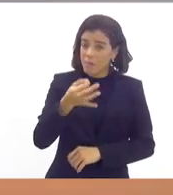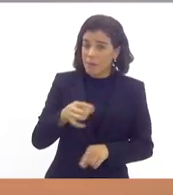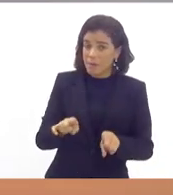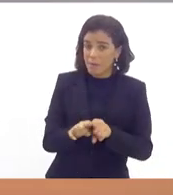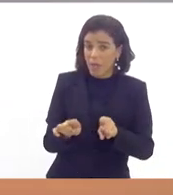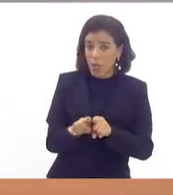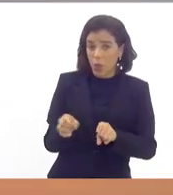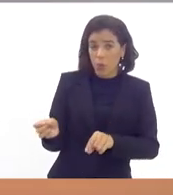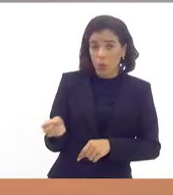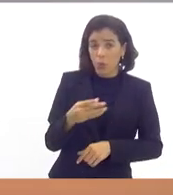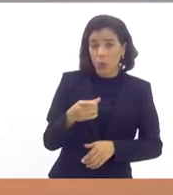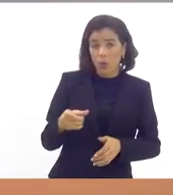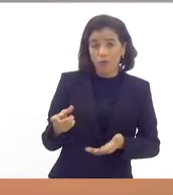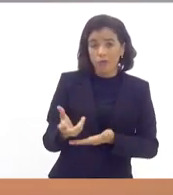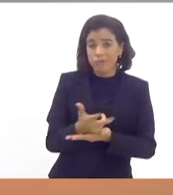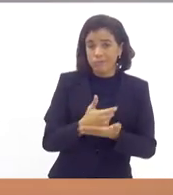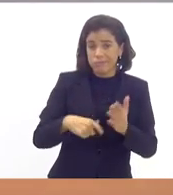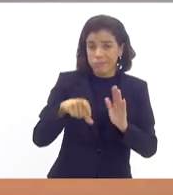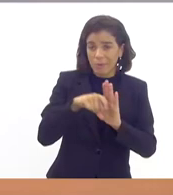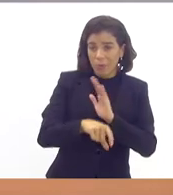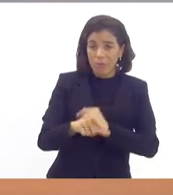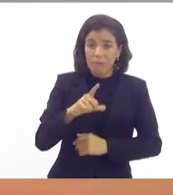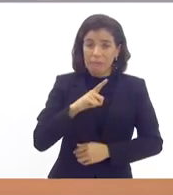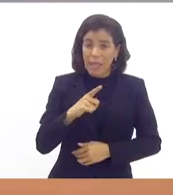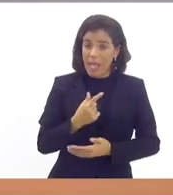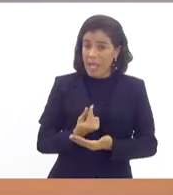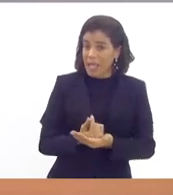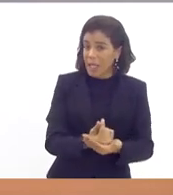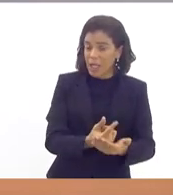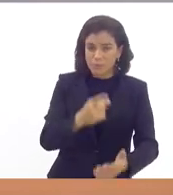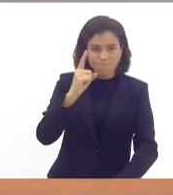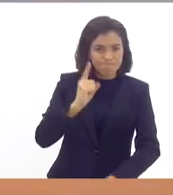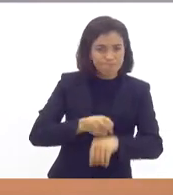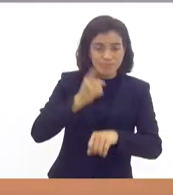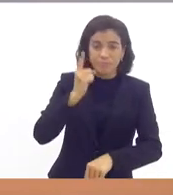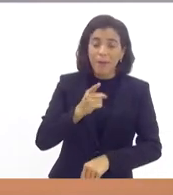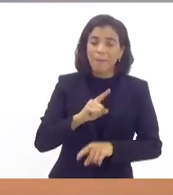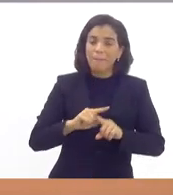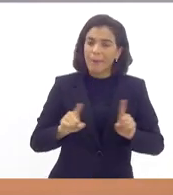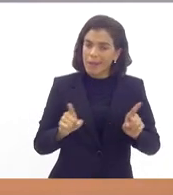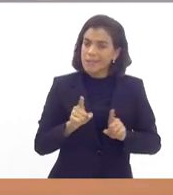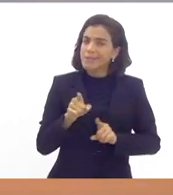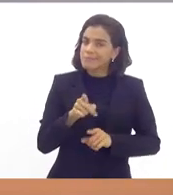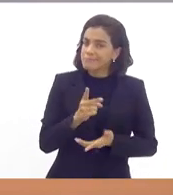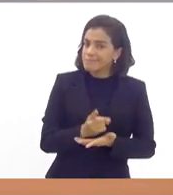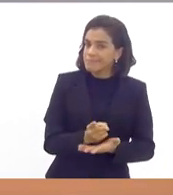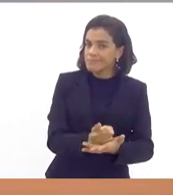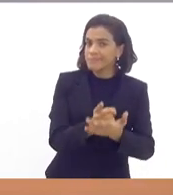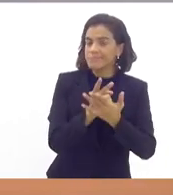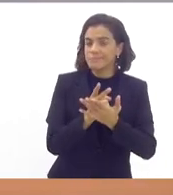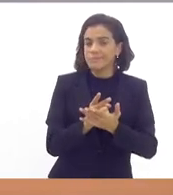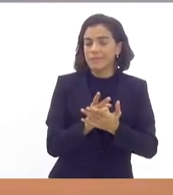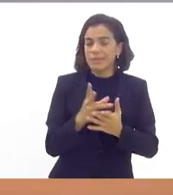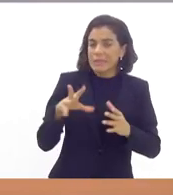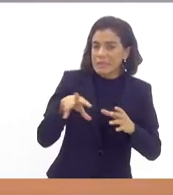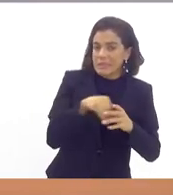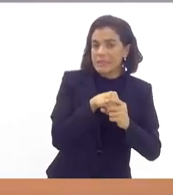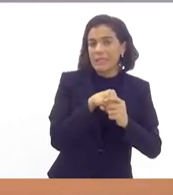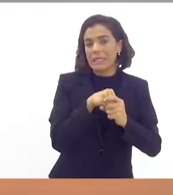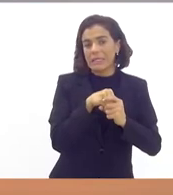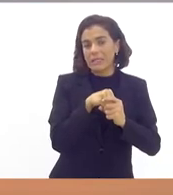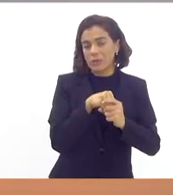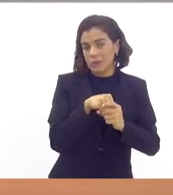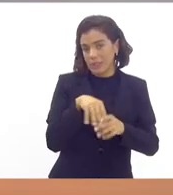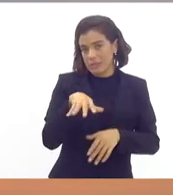novo tributo do que eles são hoje, porque lá tem crédito imediato, mas mesmo assim eles estão sendo mantidos dentro